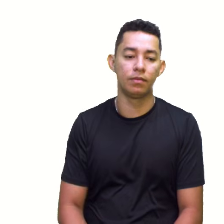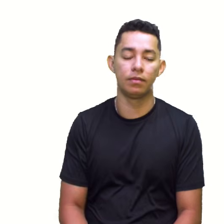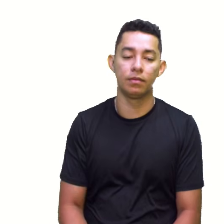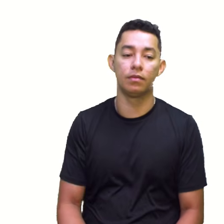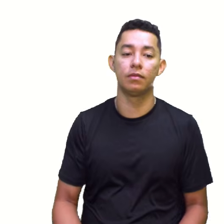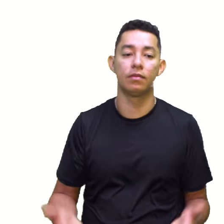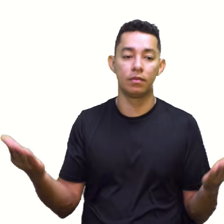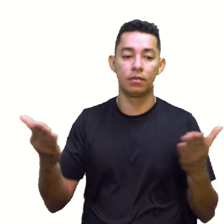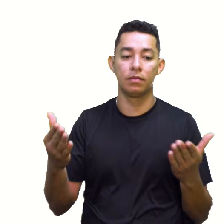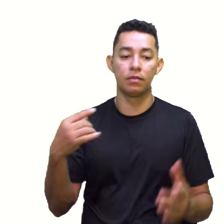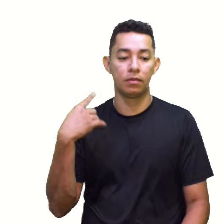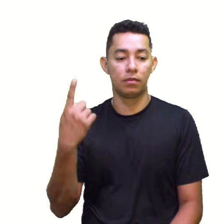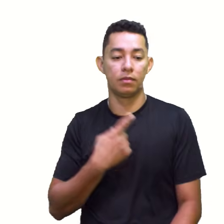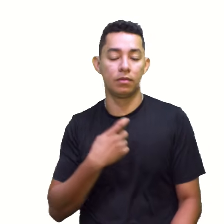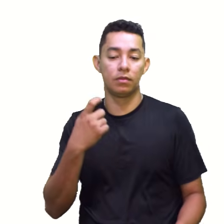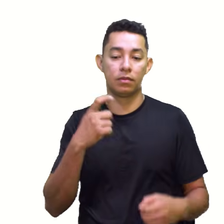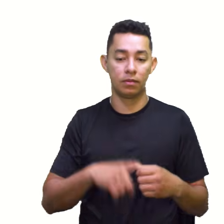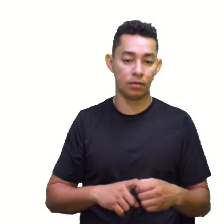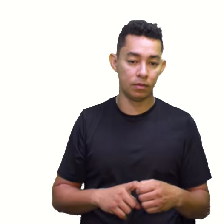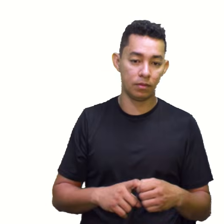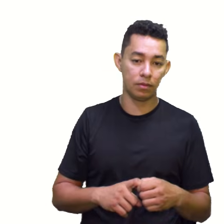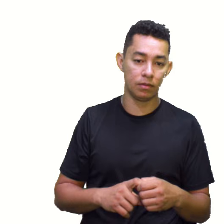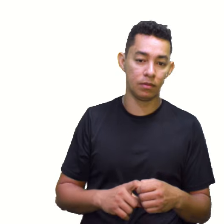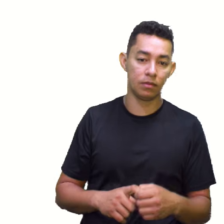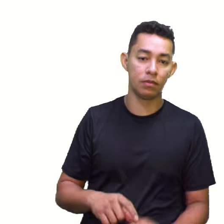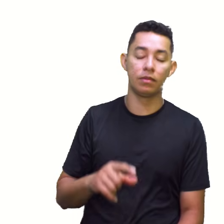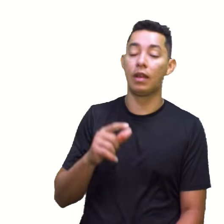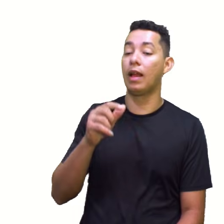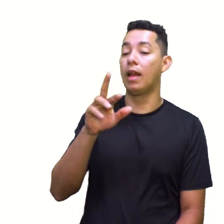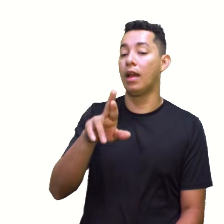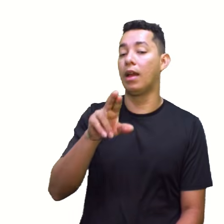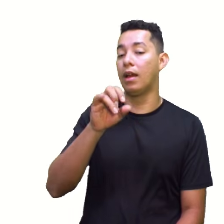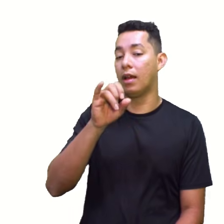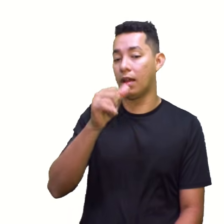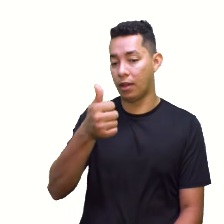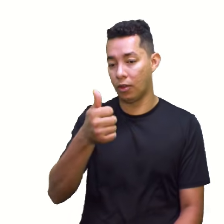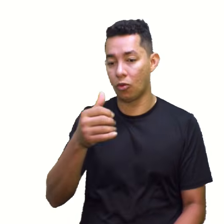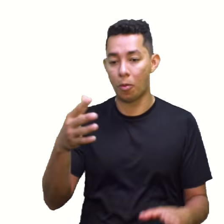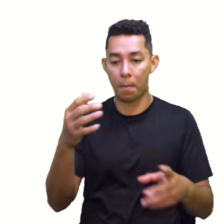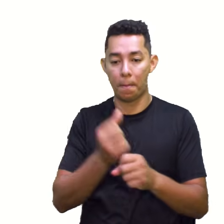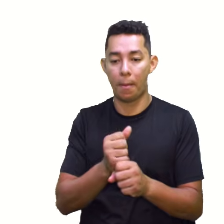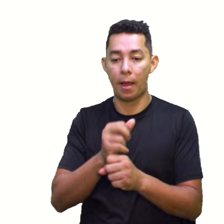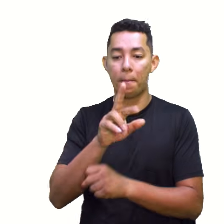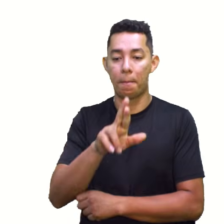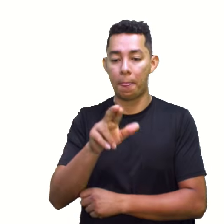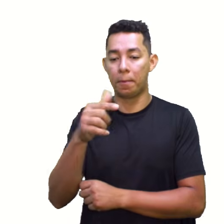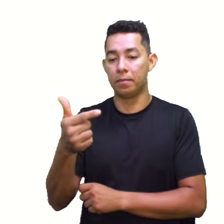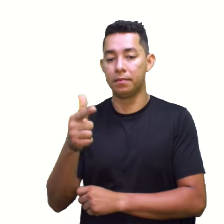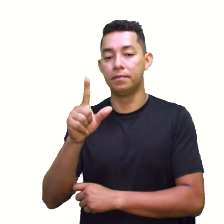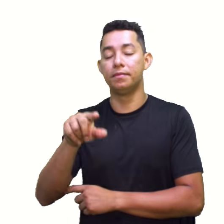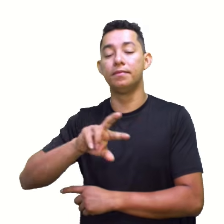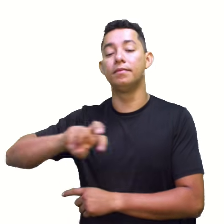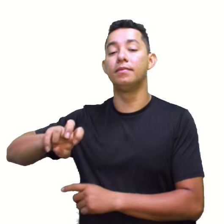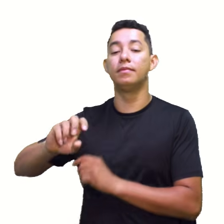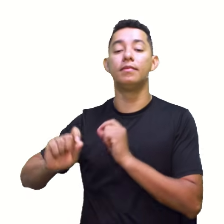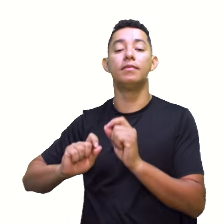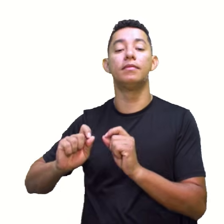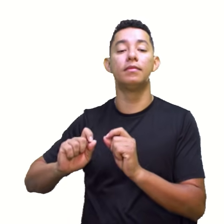na primeira parte e ver que R1 mais R2 deu